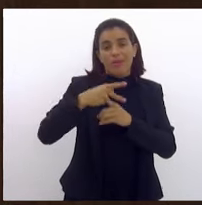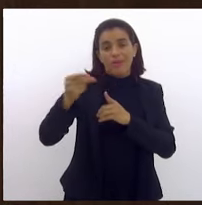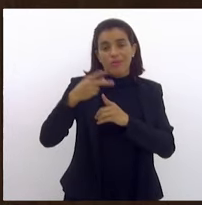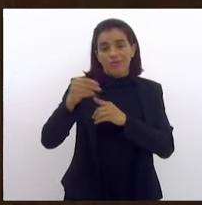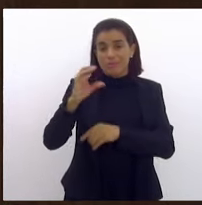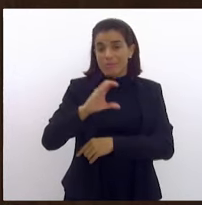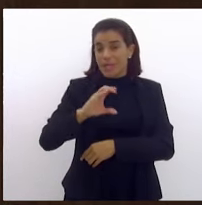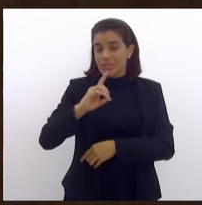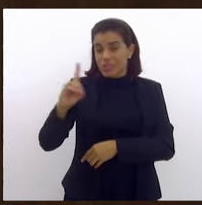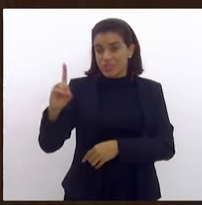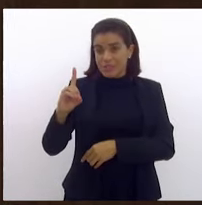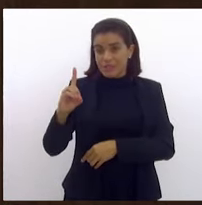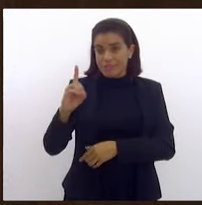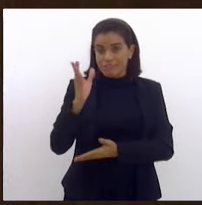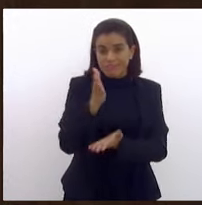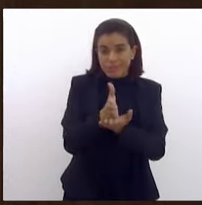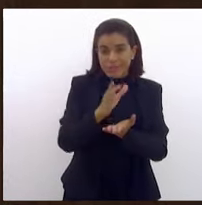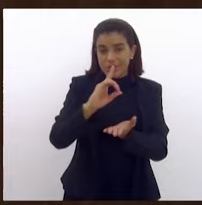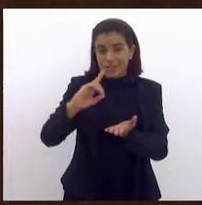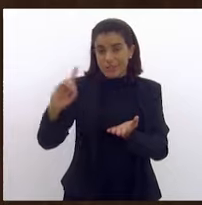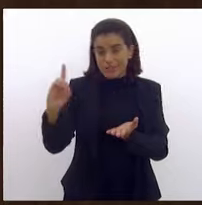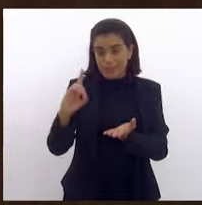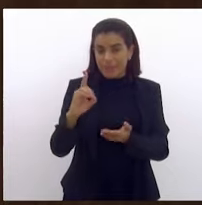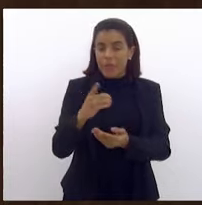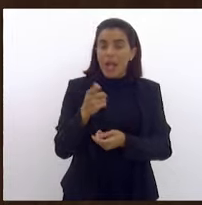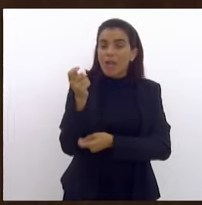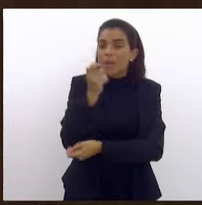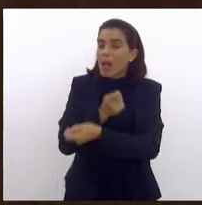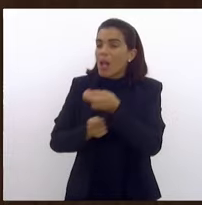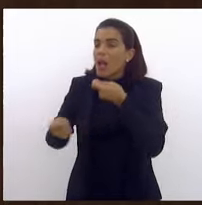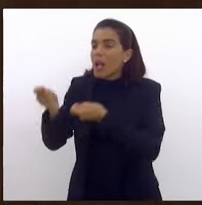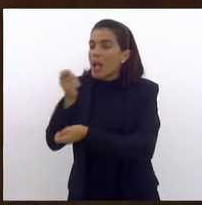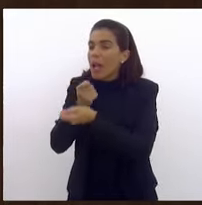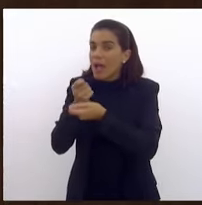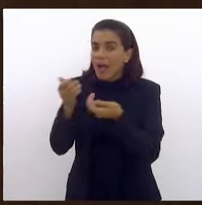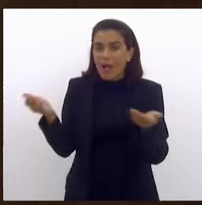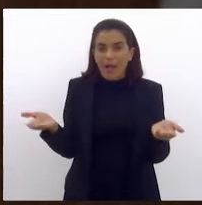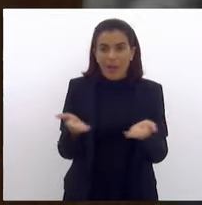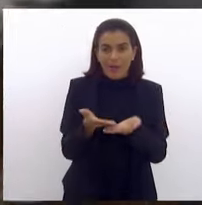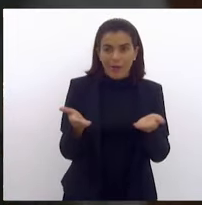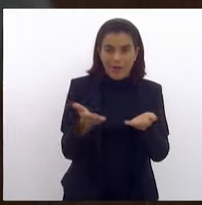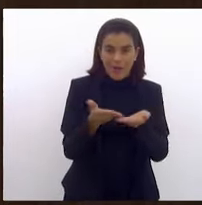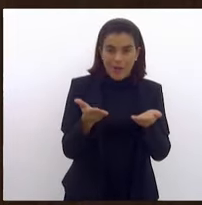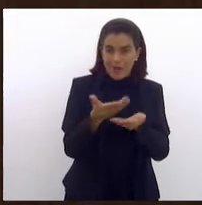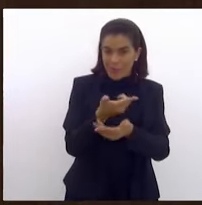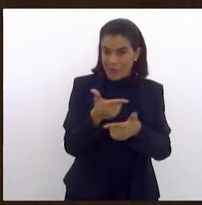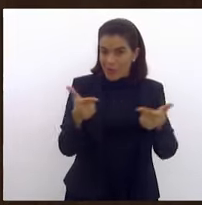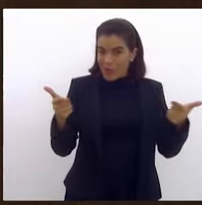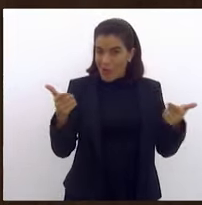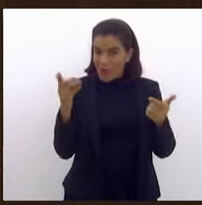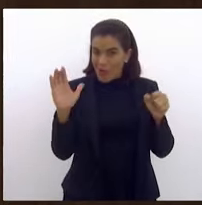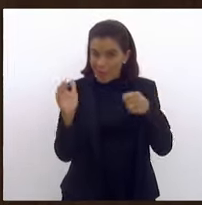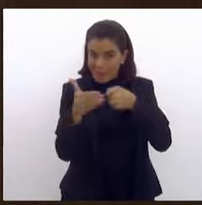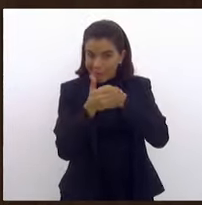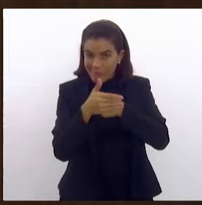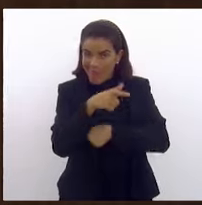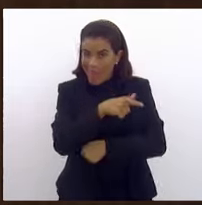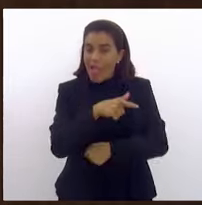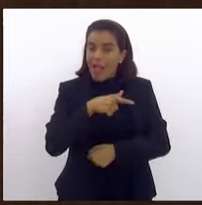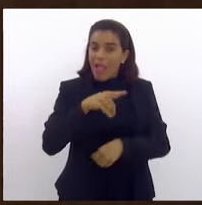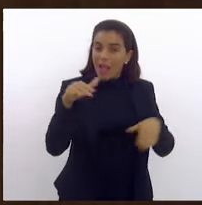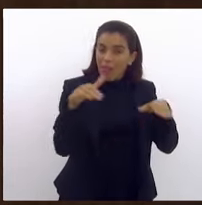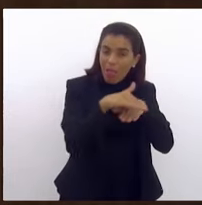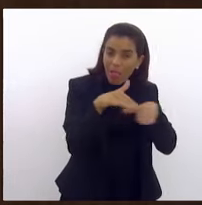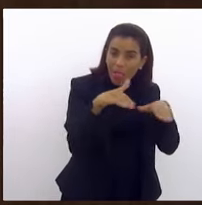centro-direita, que ele ludibriava as pessoas. Agora, que não tem mais como esconder que ele é soldado